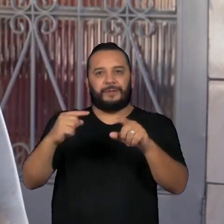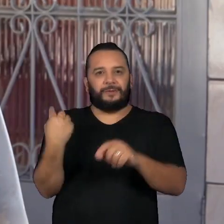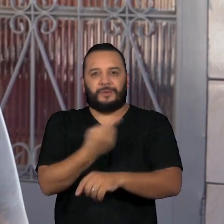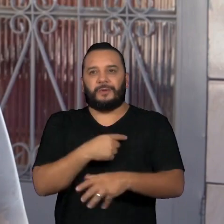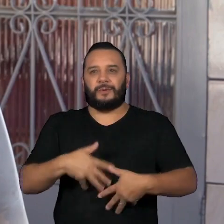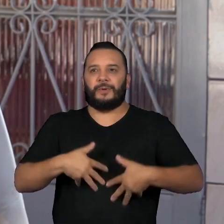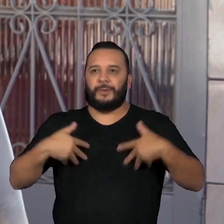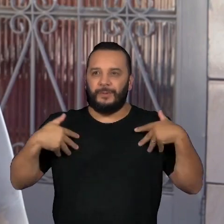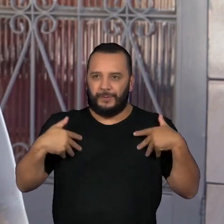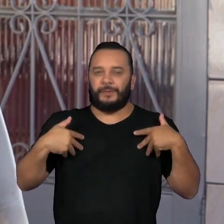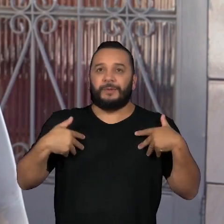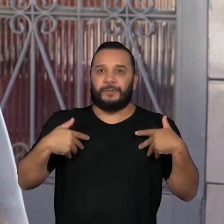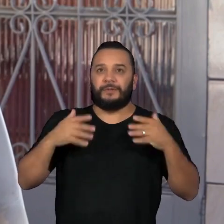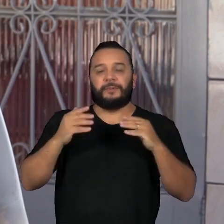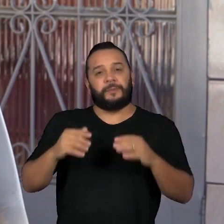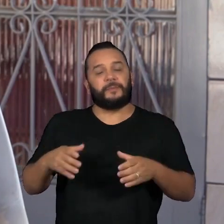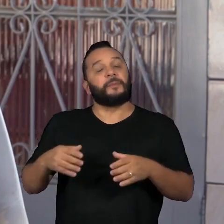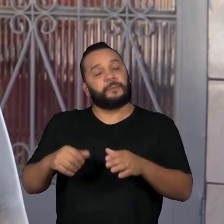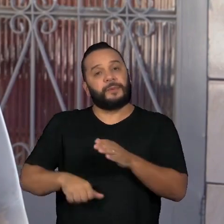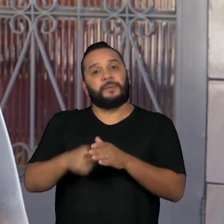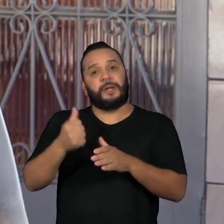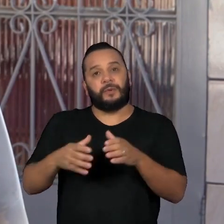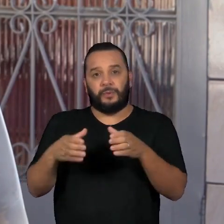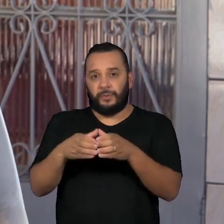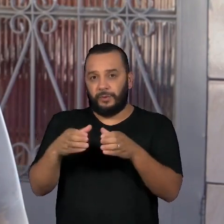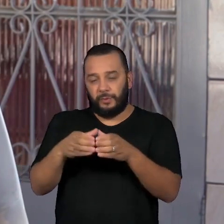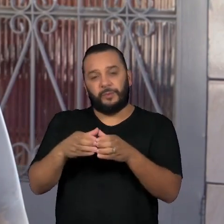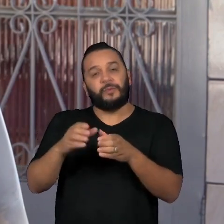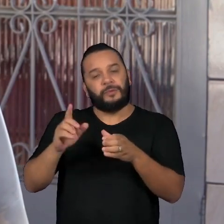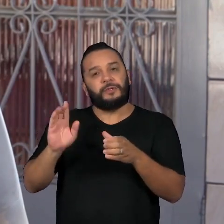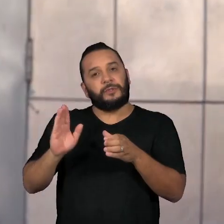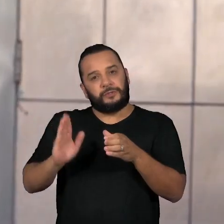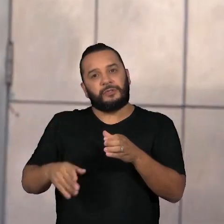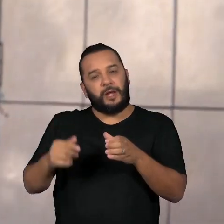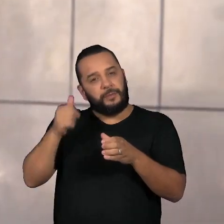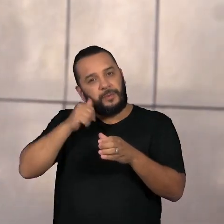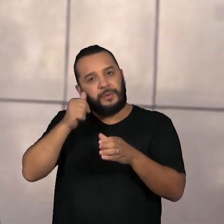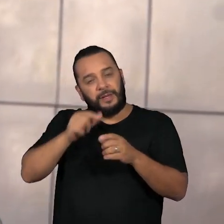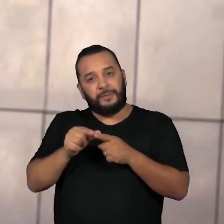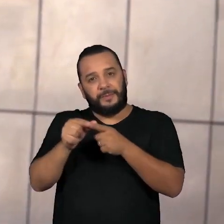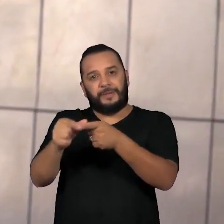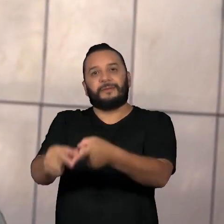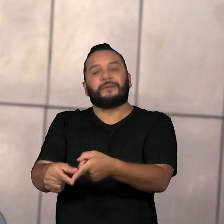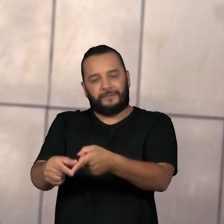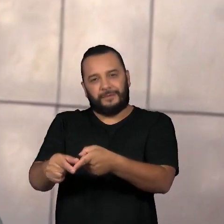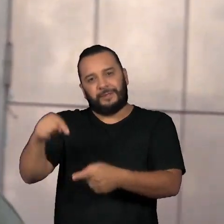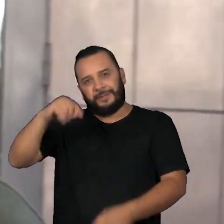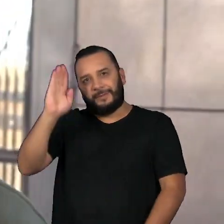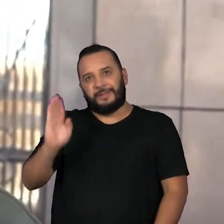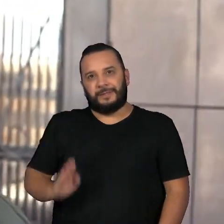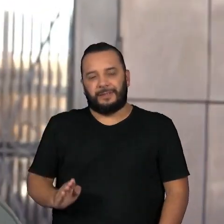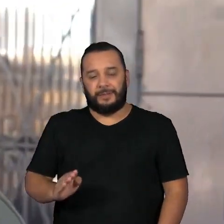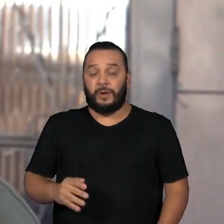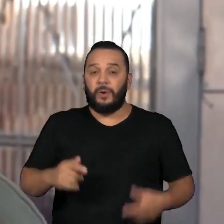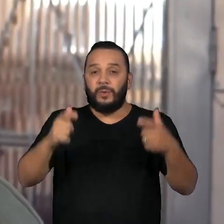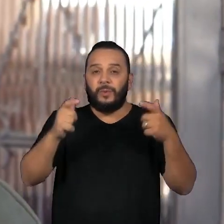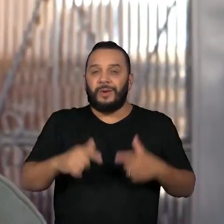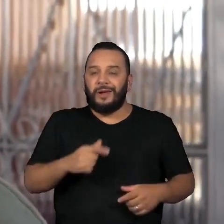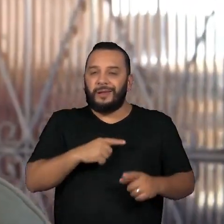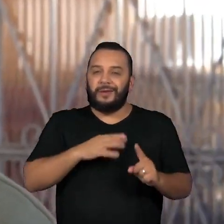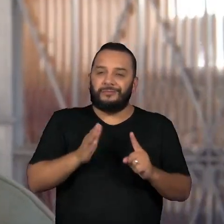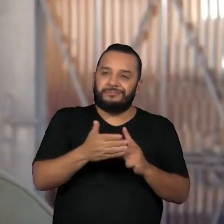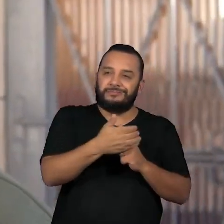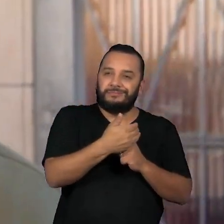dizer que a gente é a primeira redação formada por mulheres periféricas do país. É um lugar que me acolhe muito e que eu me